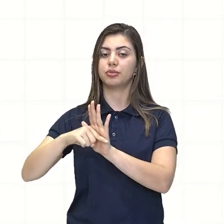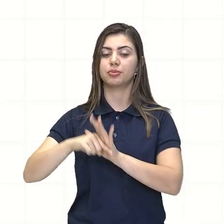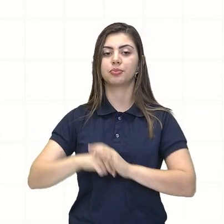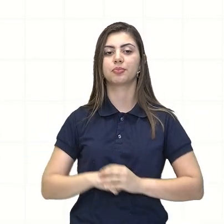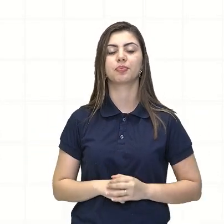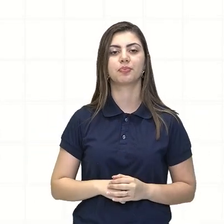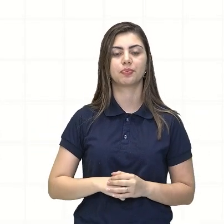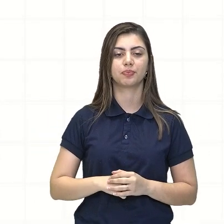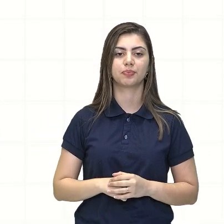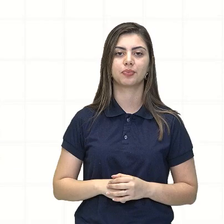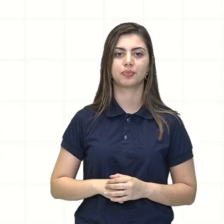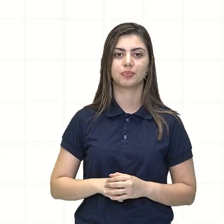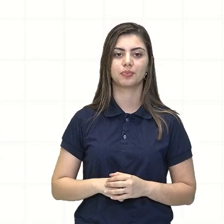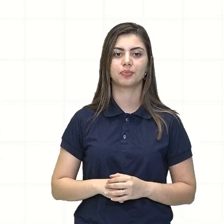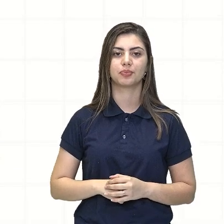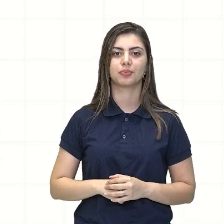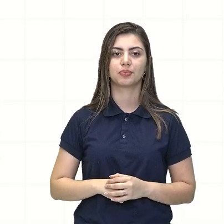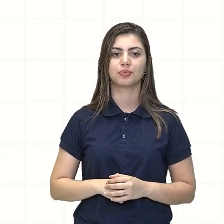negativo.